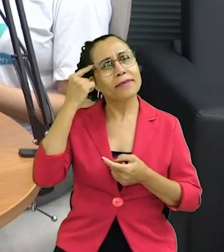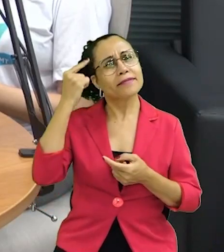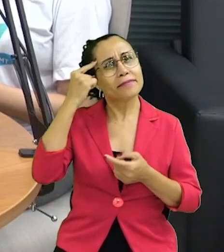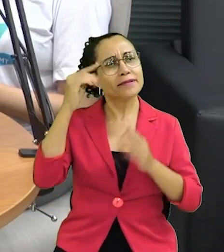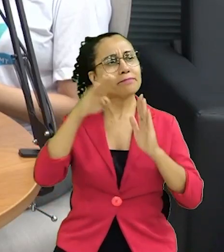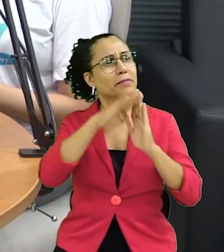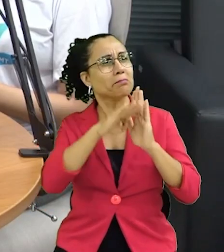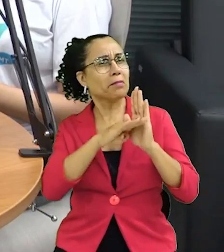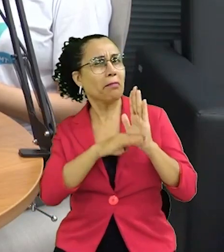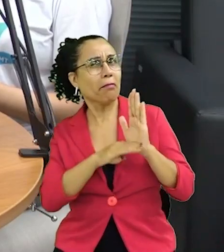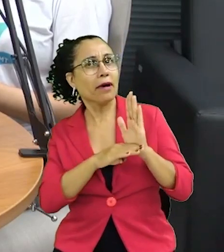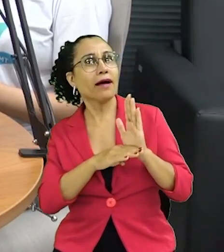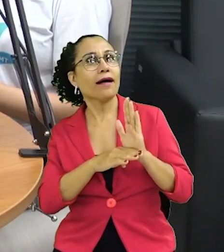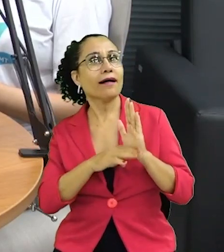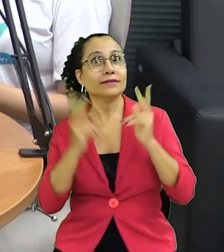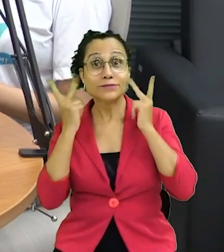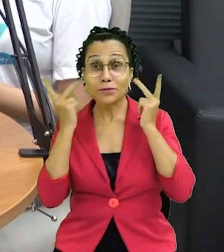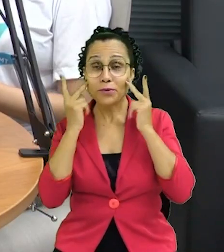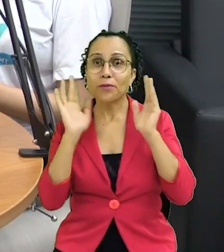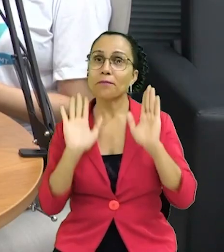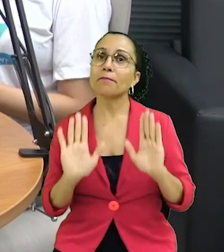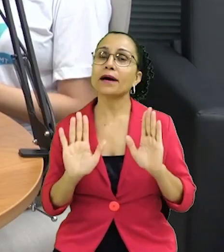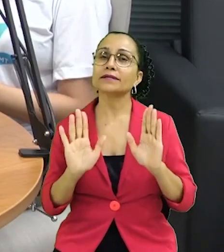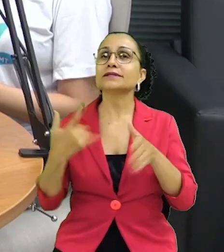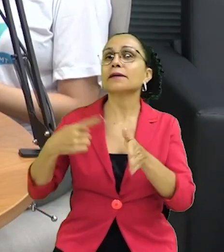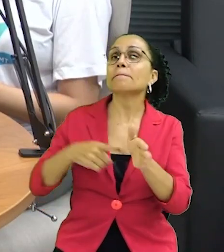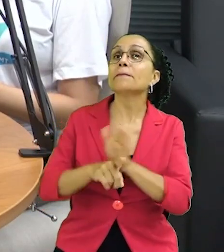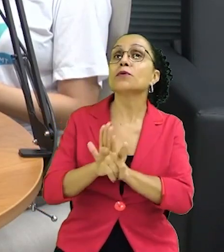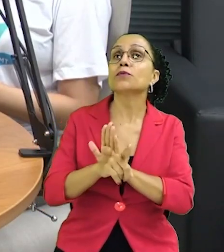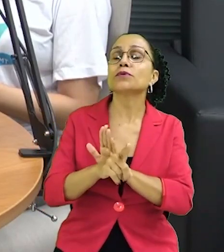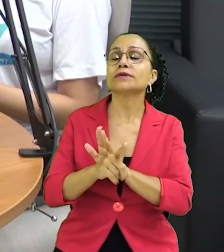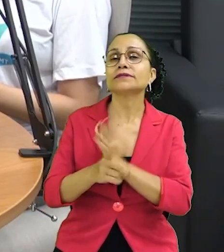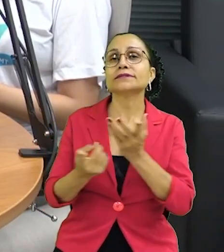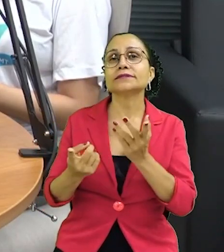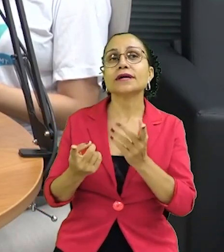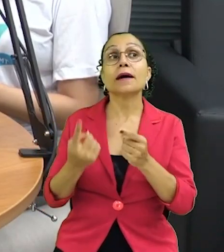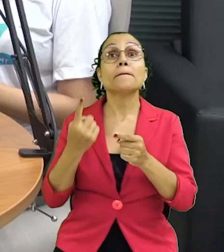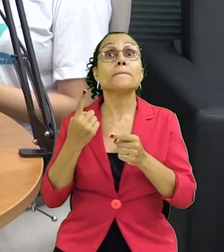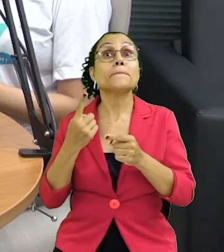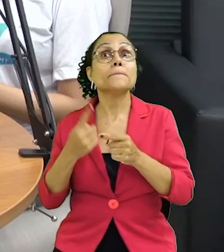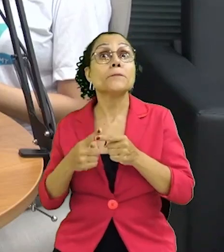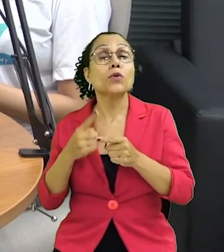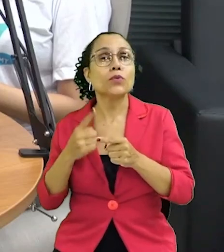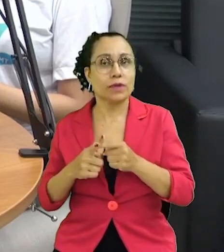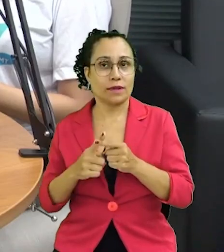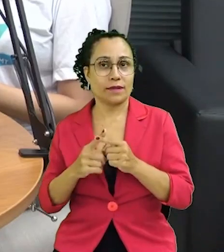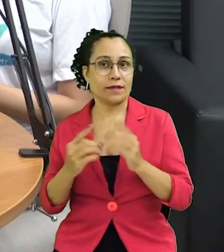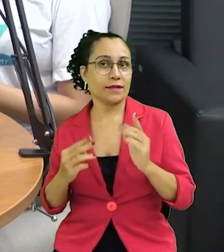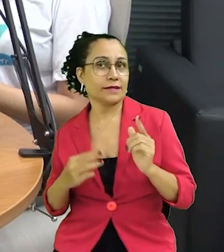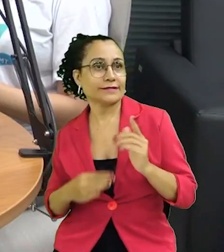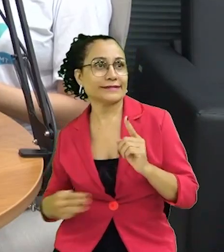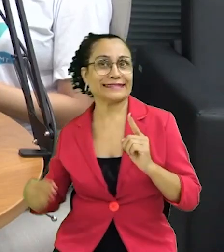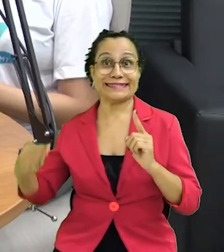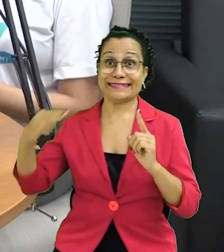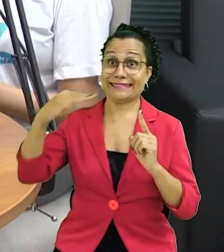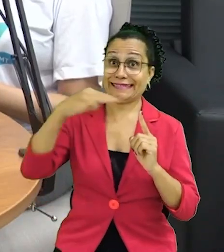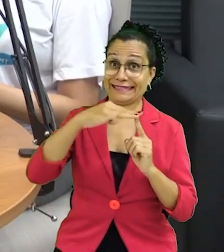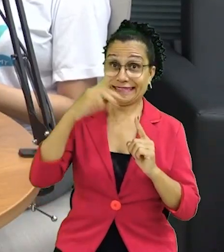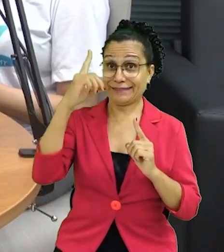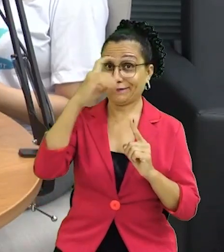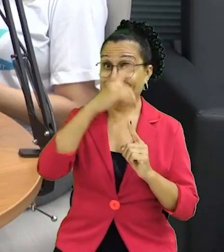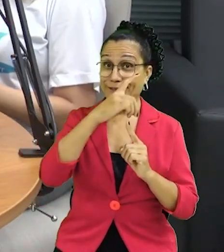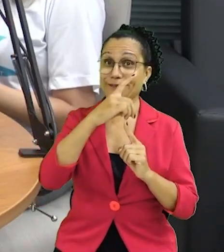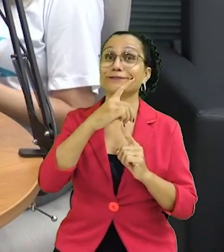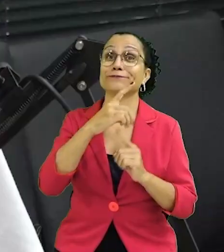é bastante comum. Mas agora minha pergunta para ti, por que essa meta é tão difícil na